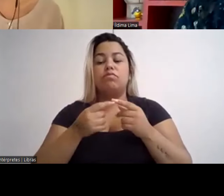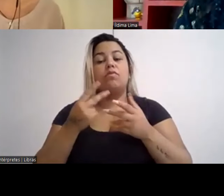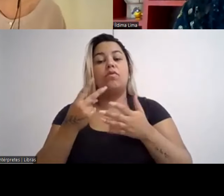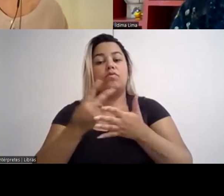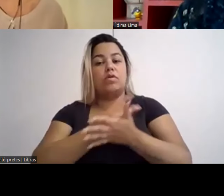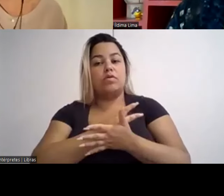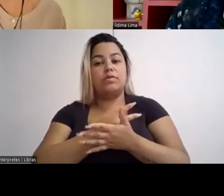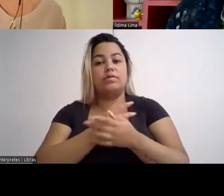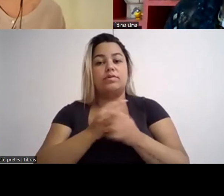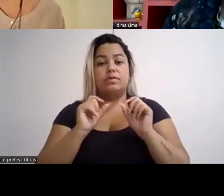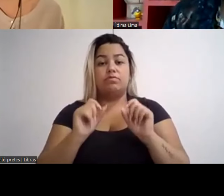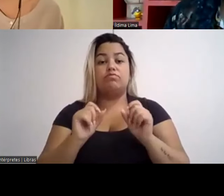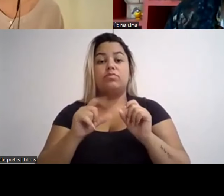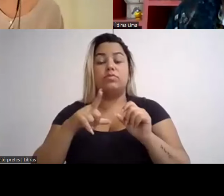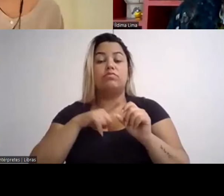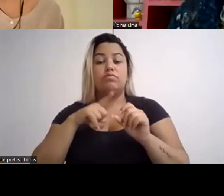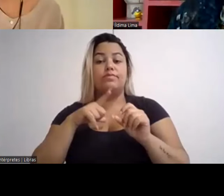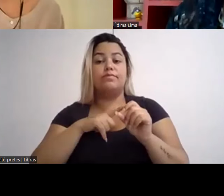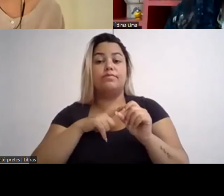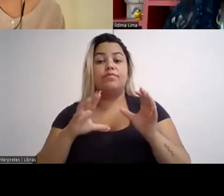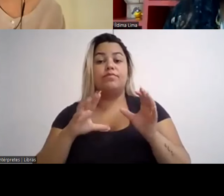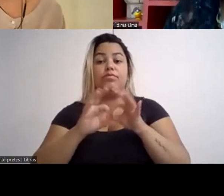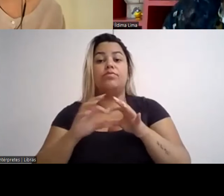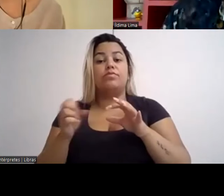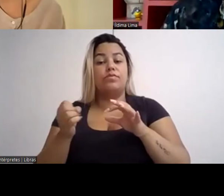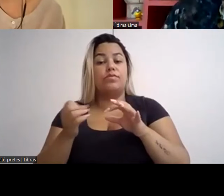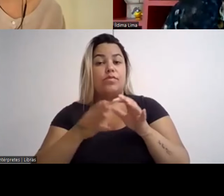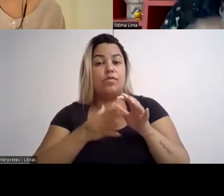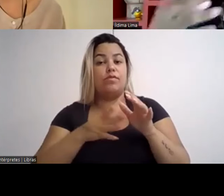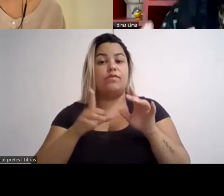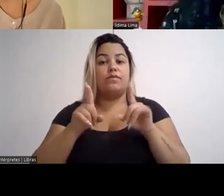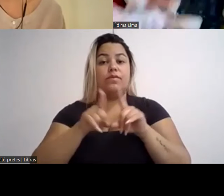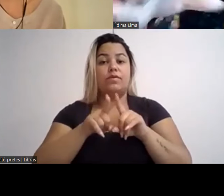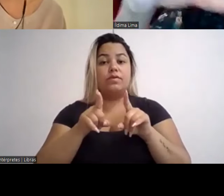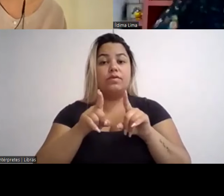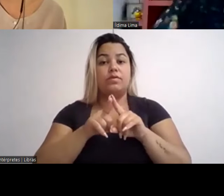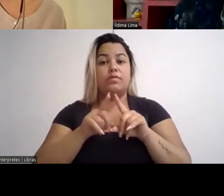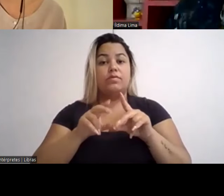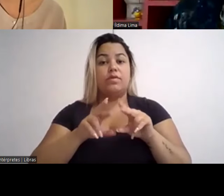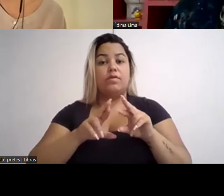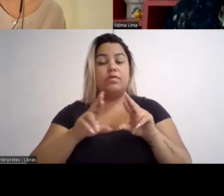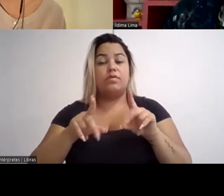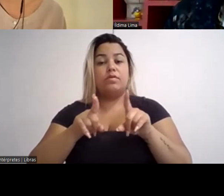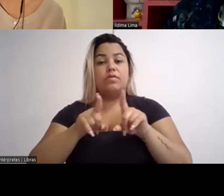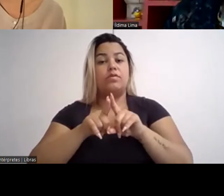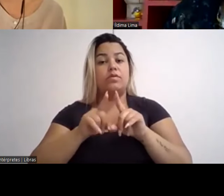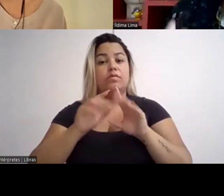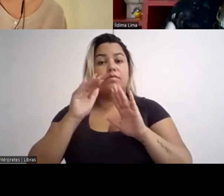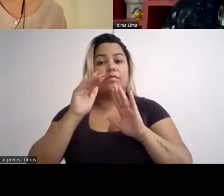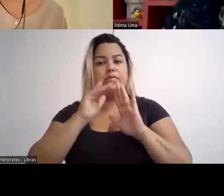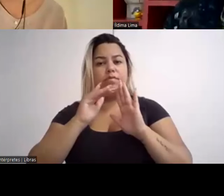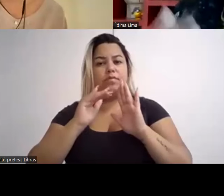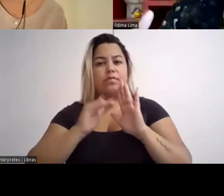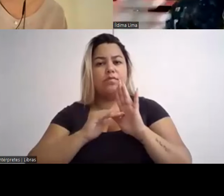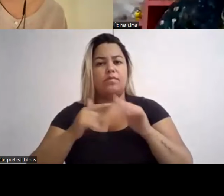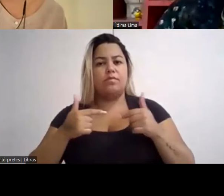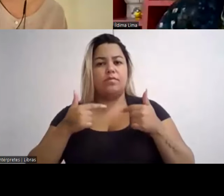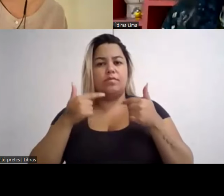acontece, quando há essa transição desse novo posicionamento, invariavelmente, essas questões que eu coloquei aqui como